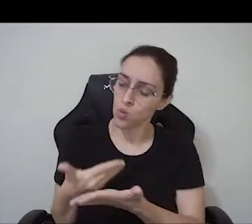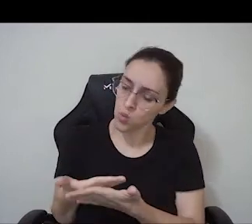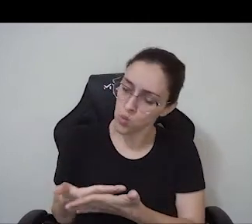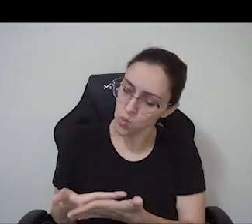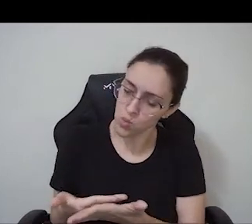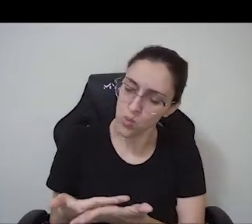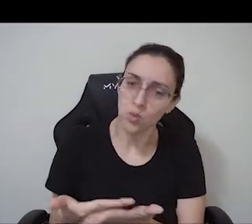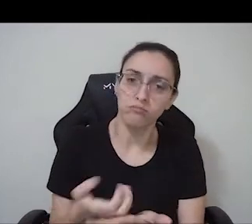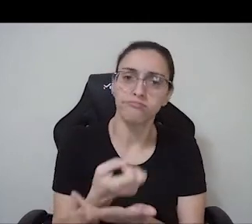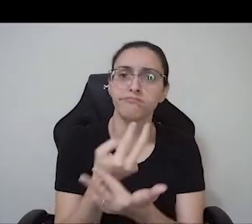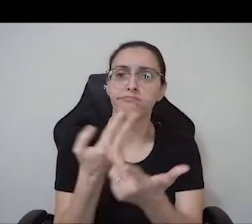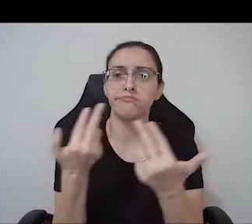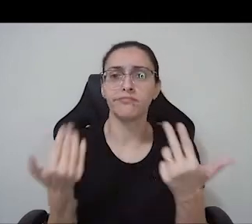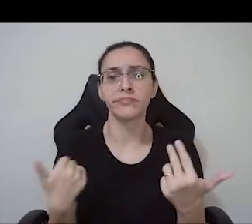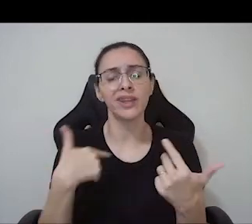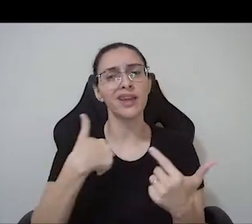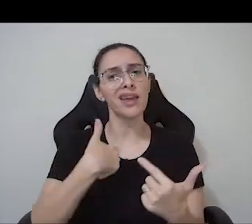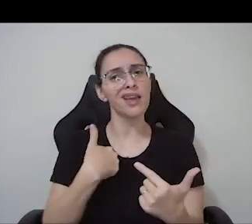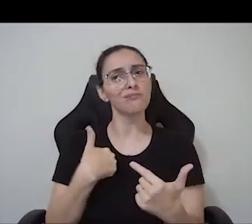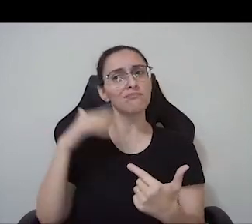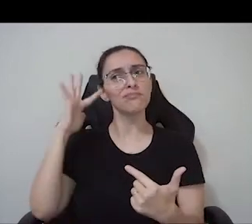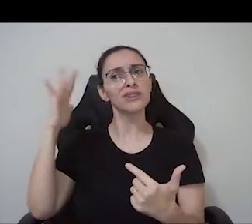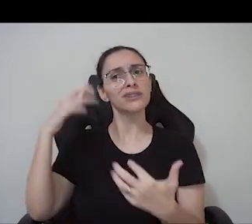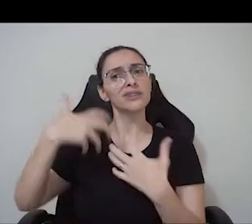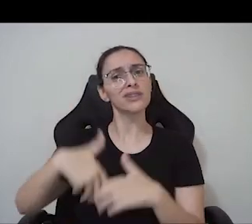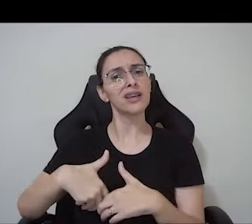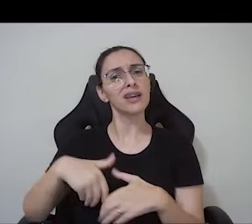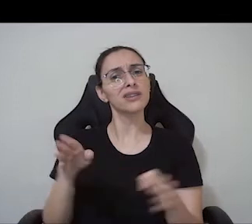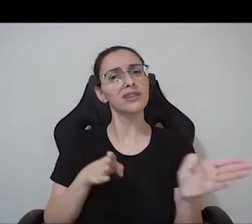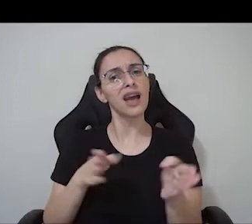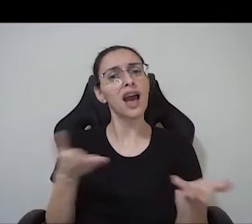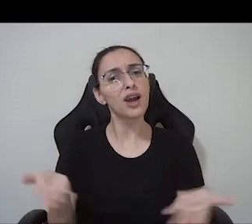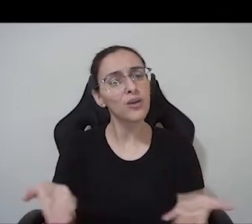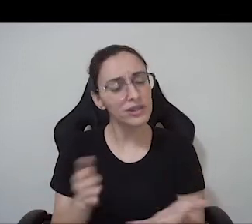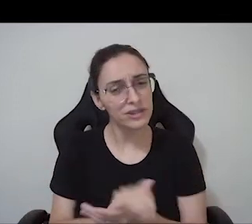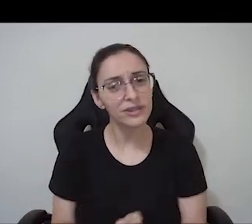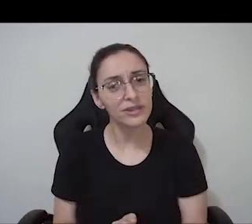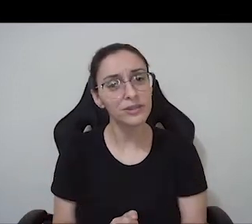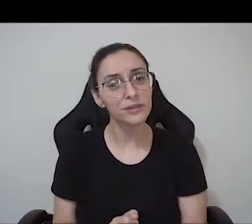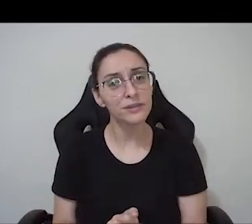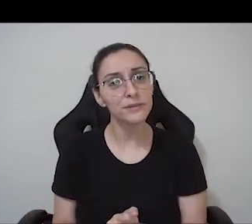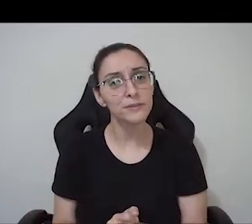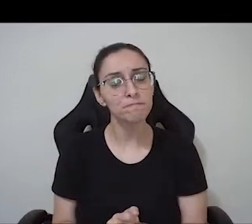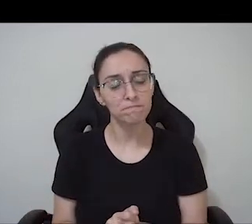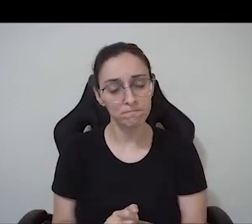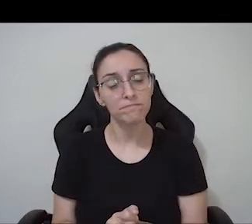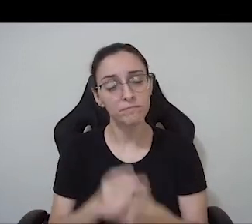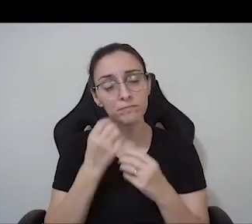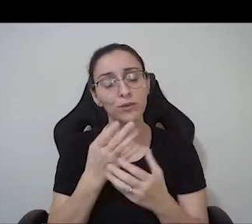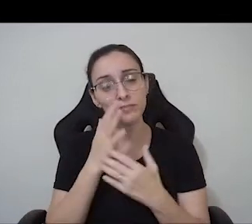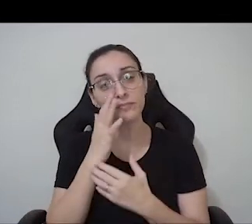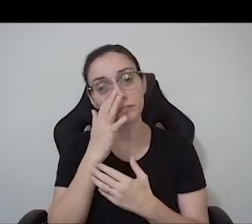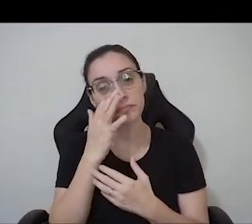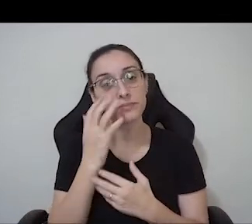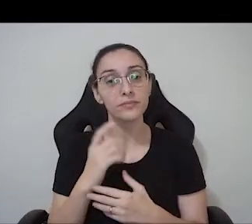muitas coisas. E por que eu devo pensar em acessibilidade agora, já desde o início? Bom,